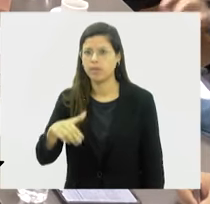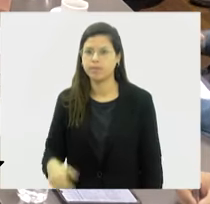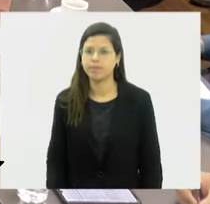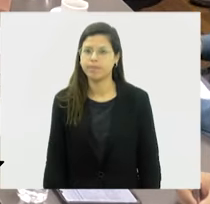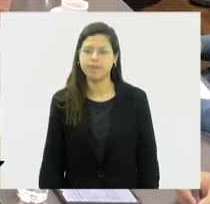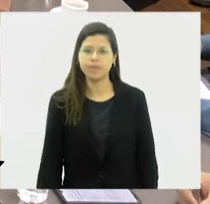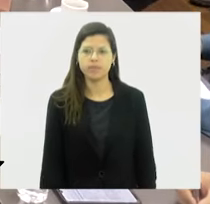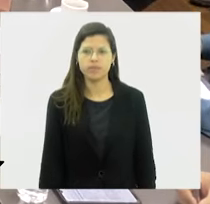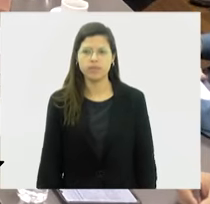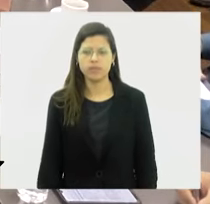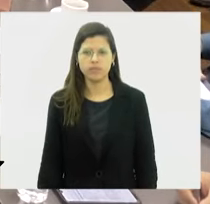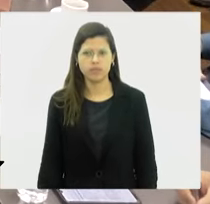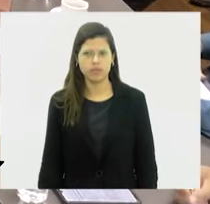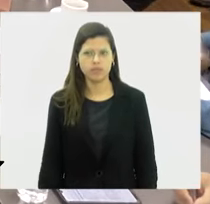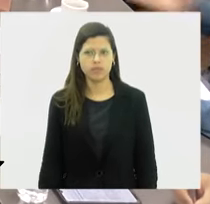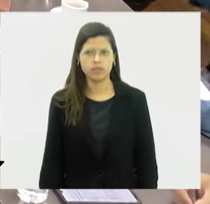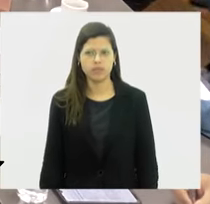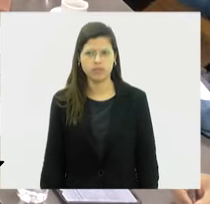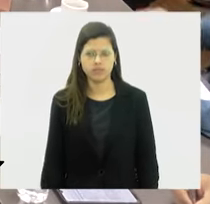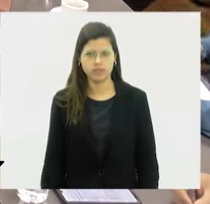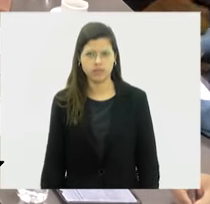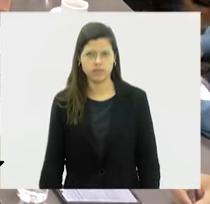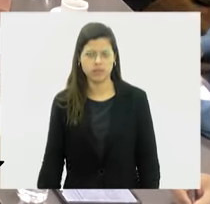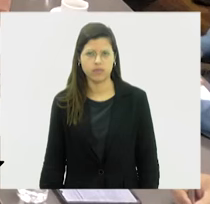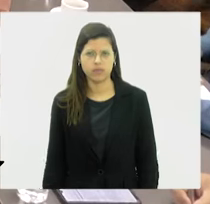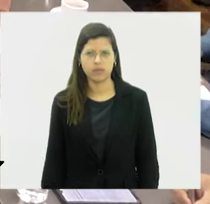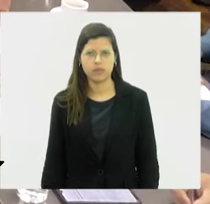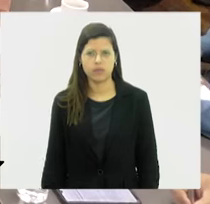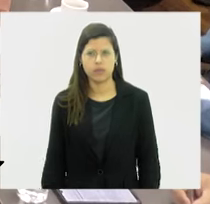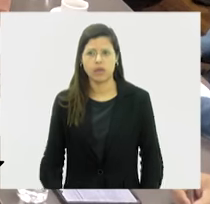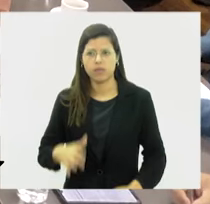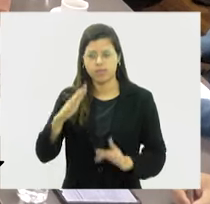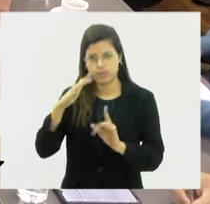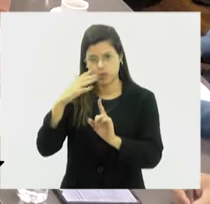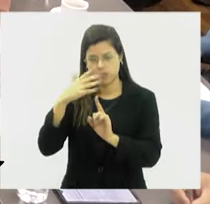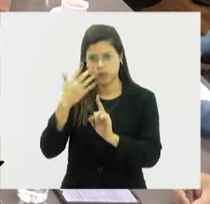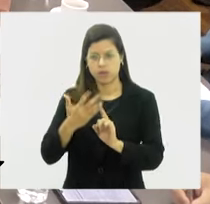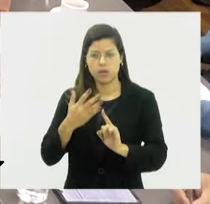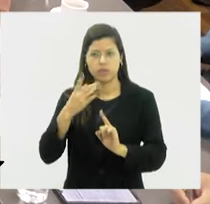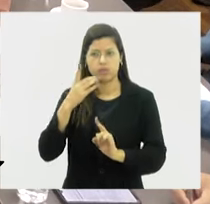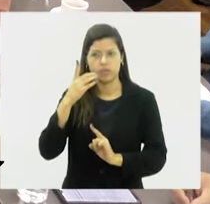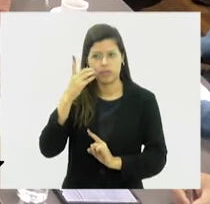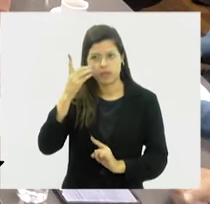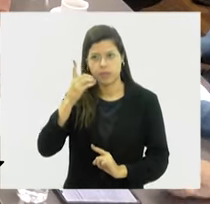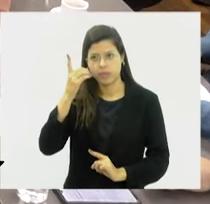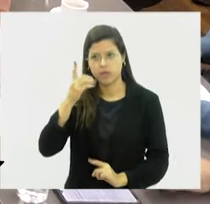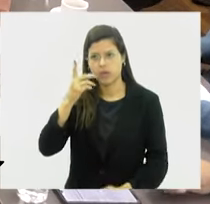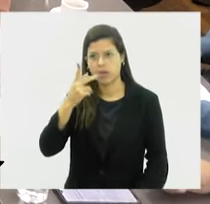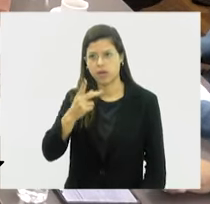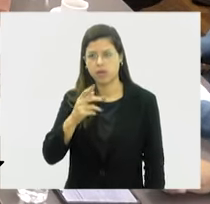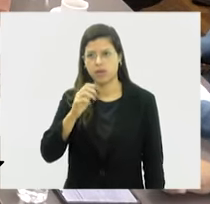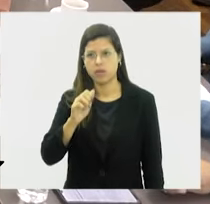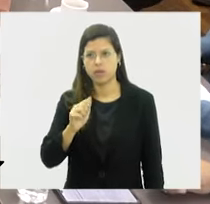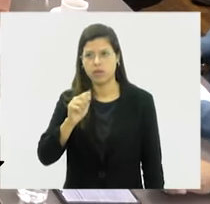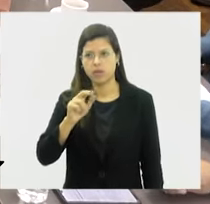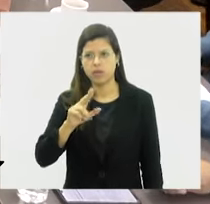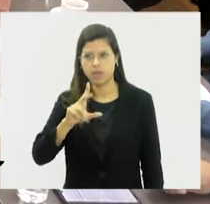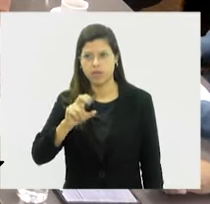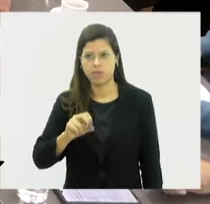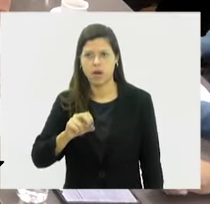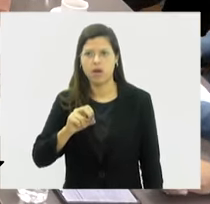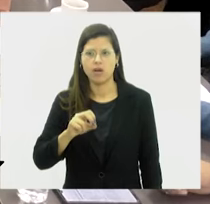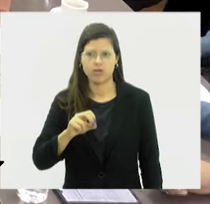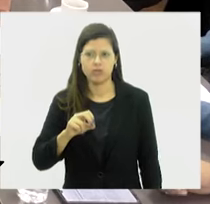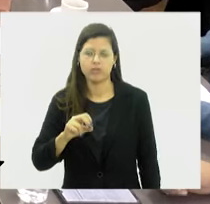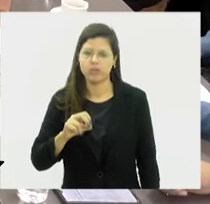deixa eu, só me desse essa vista, em homenagem ao deputado Paulo Ramos, grande parlamentar dessa casa. Não é qualquer deputado,